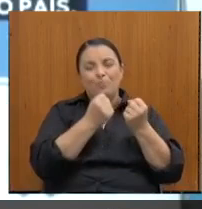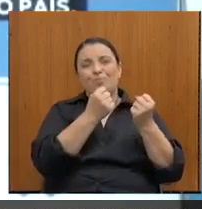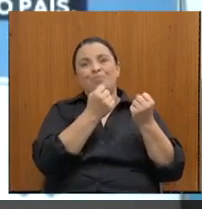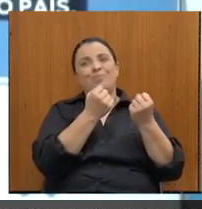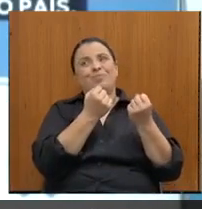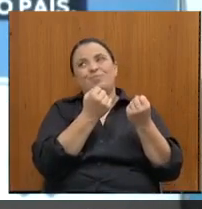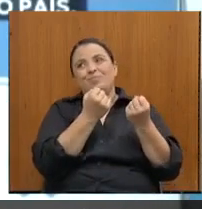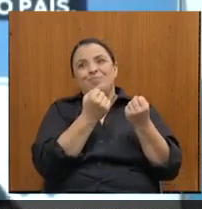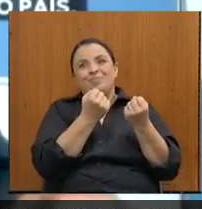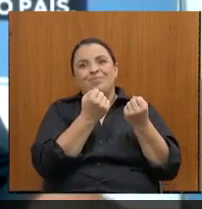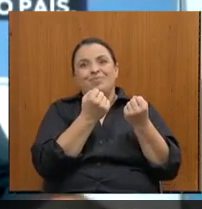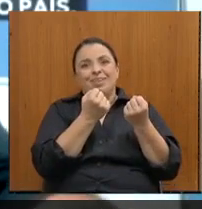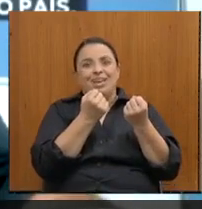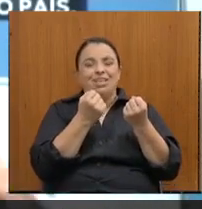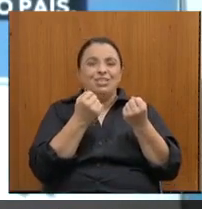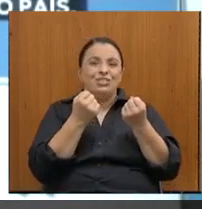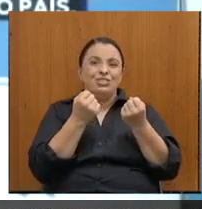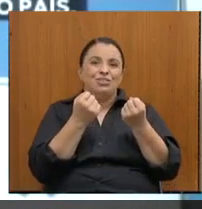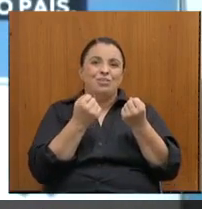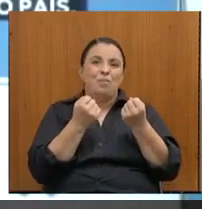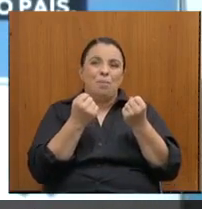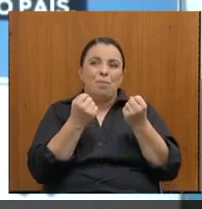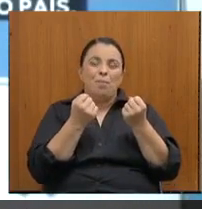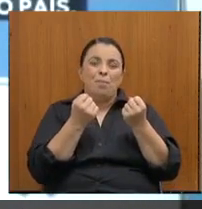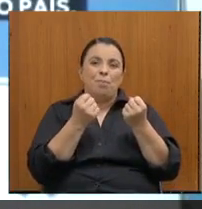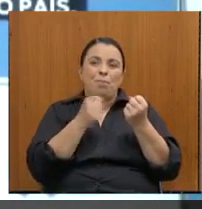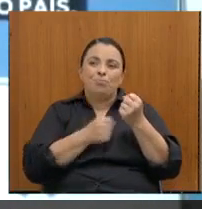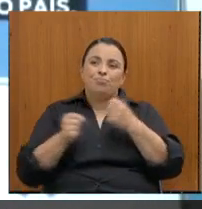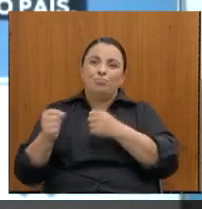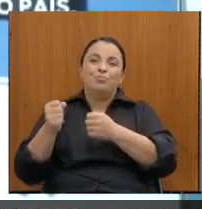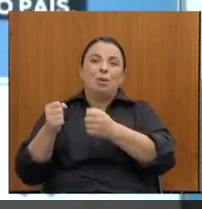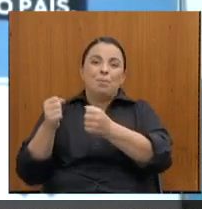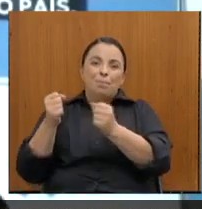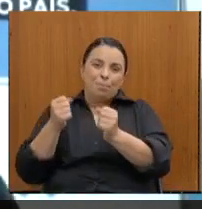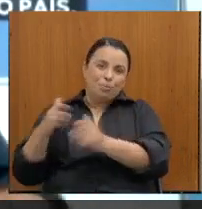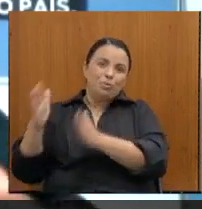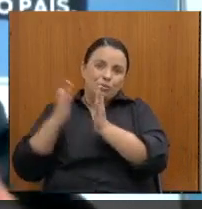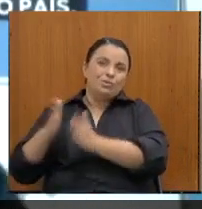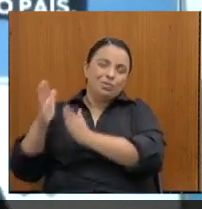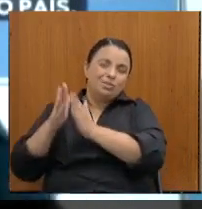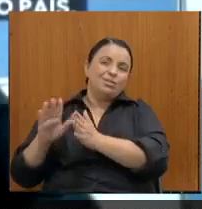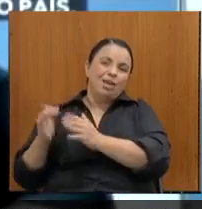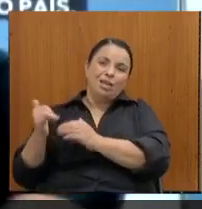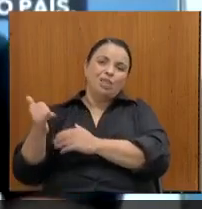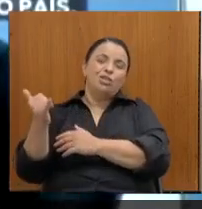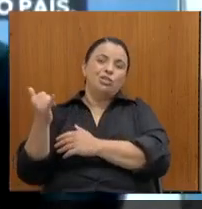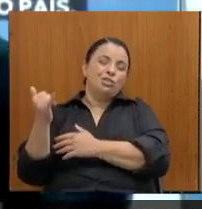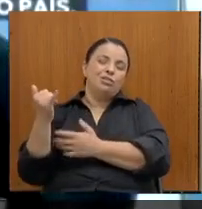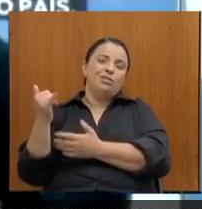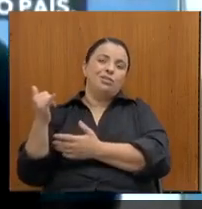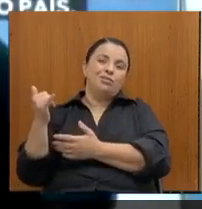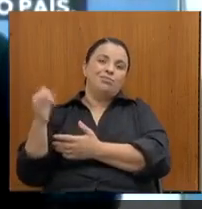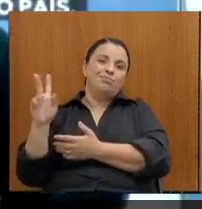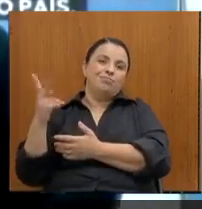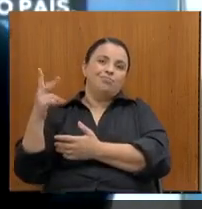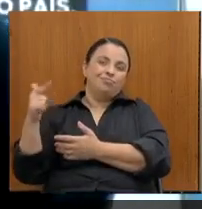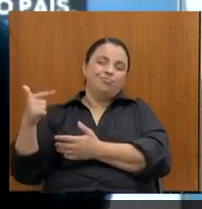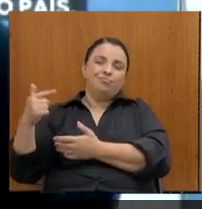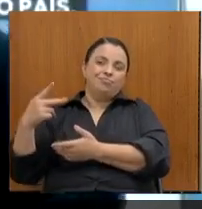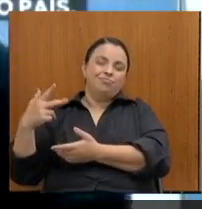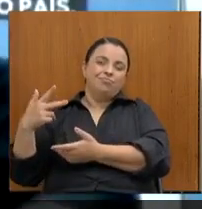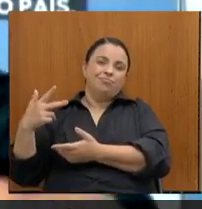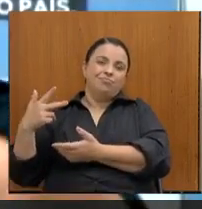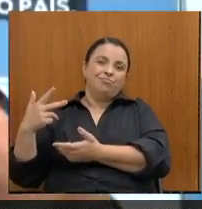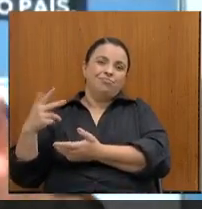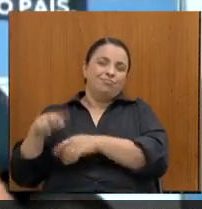Gerais hoje aqui no Brasil nós podemos ativar toda a cadeia produtiva e